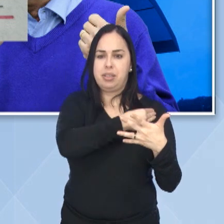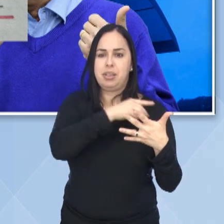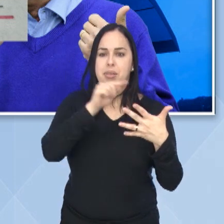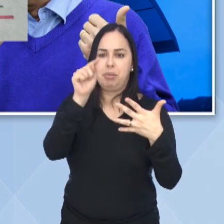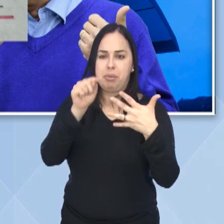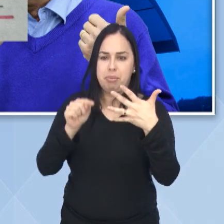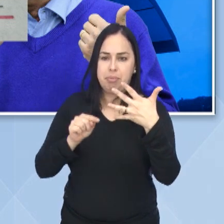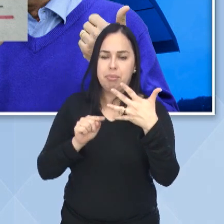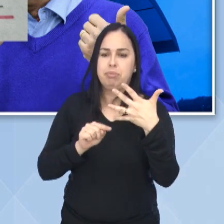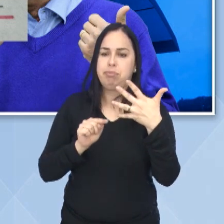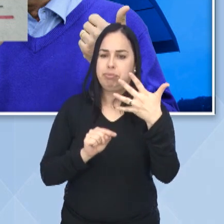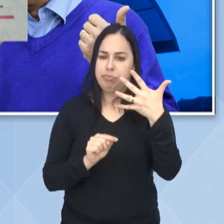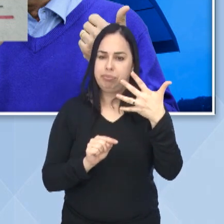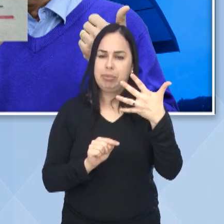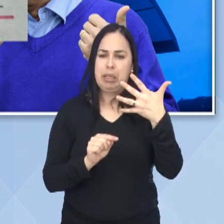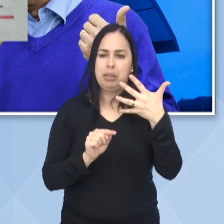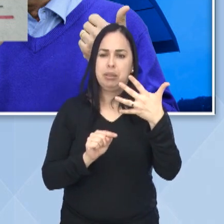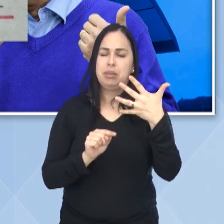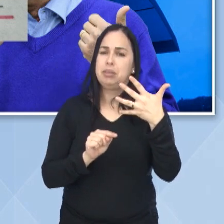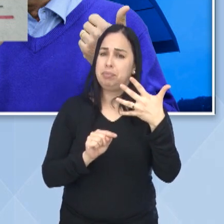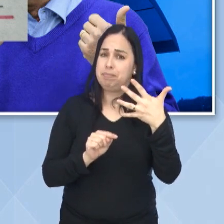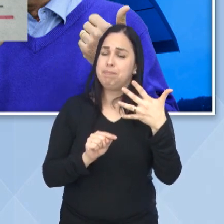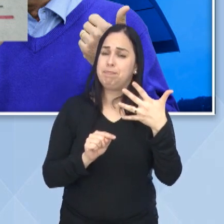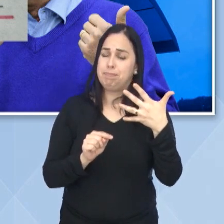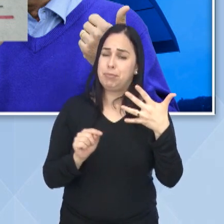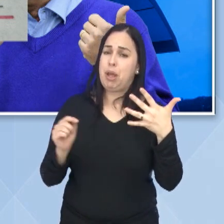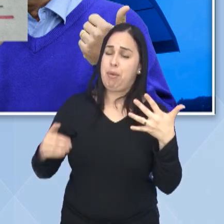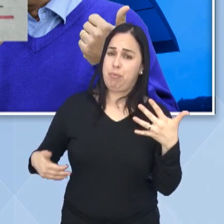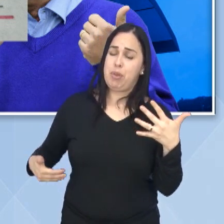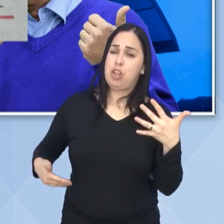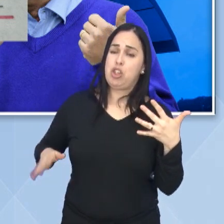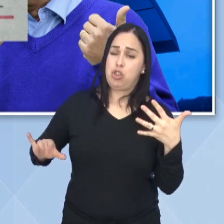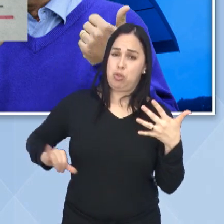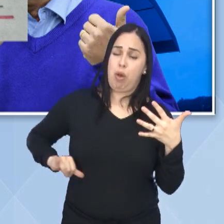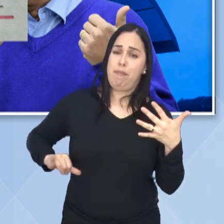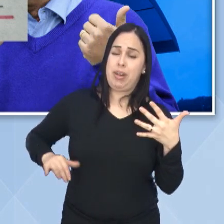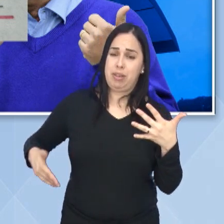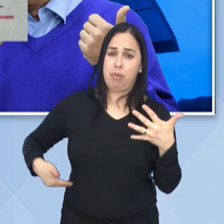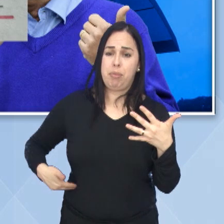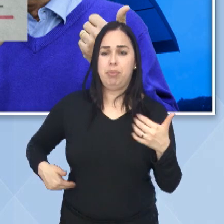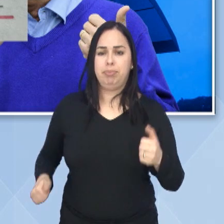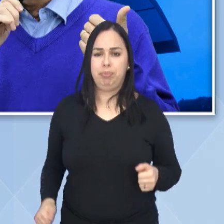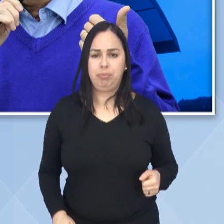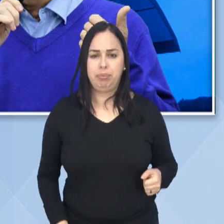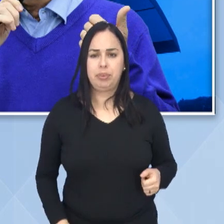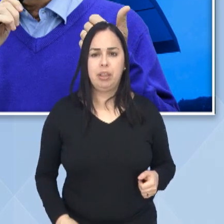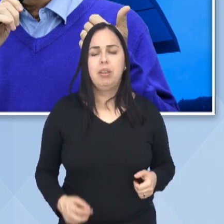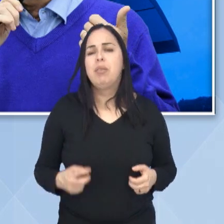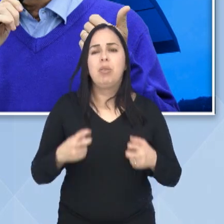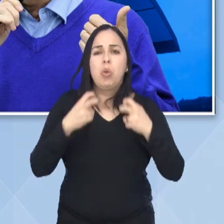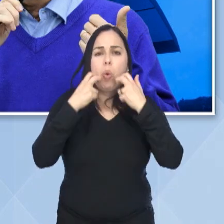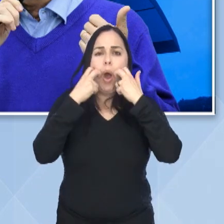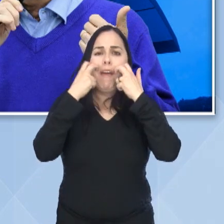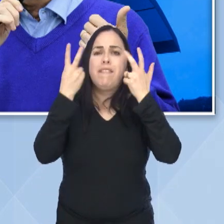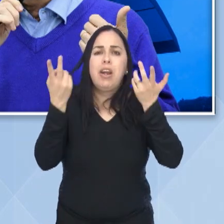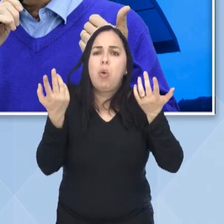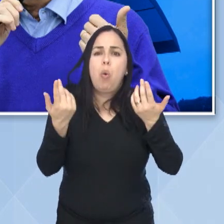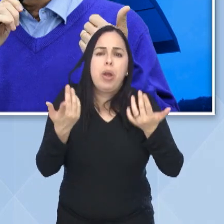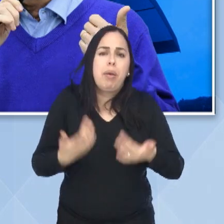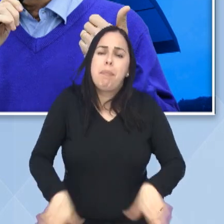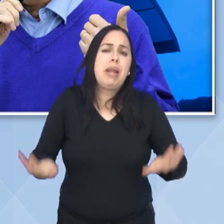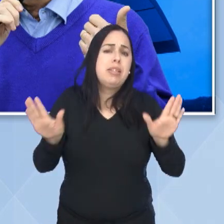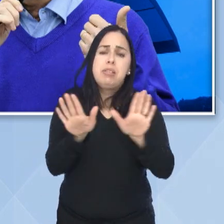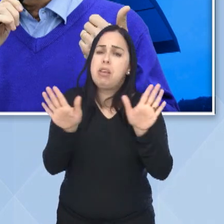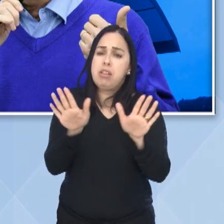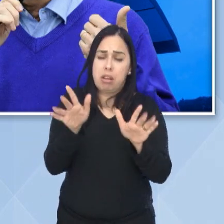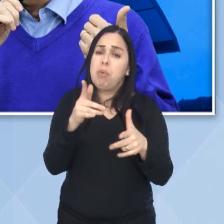Barreiro, Bananal, com nível baixo de enfrentamento à pobreza. Então, próximo... Não é vergonha assumir que na nossa cidade nós temos